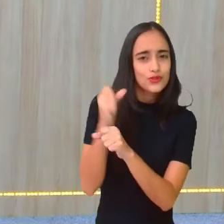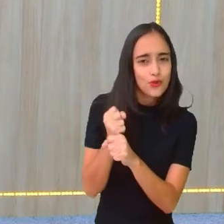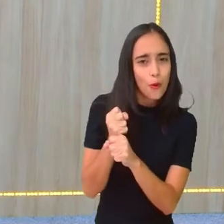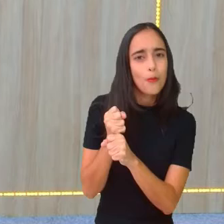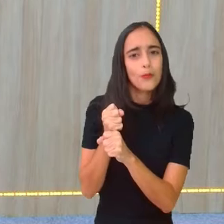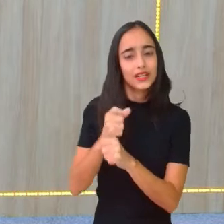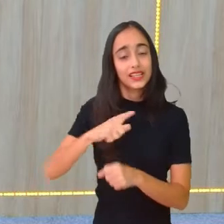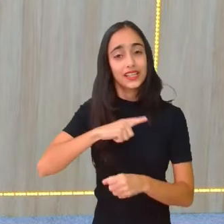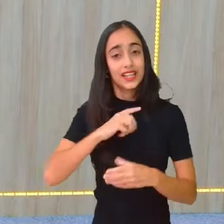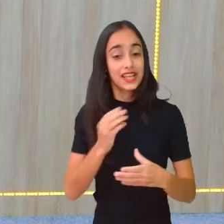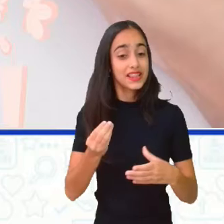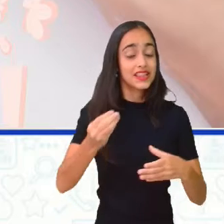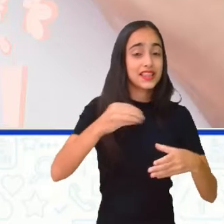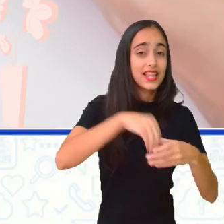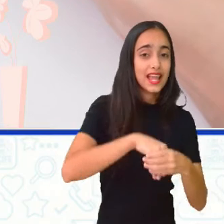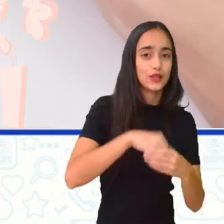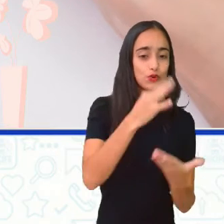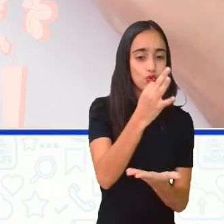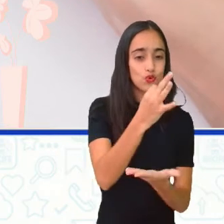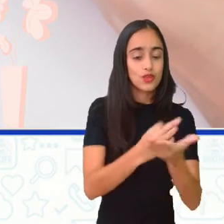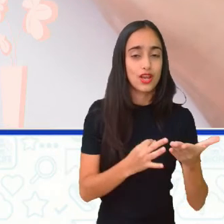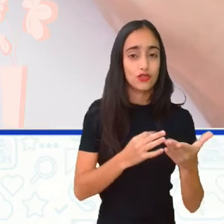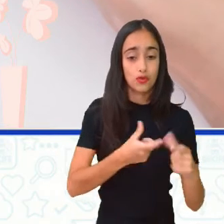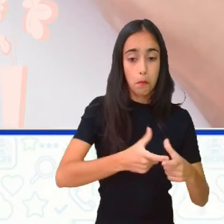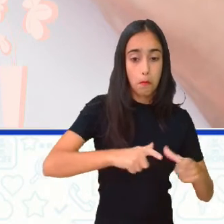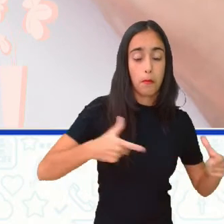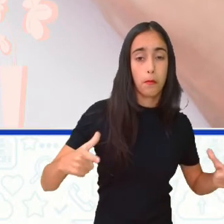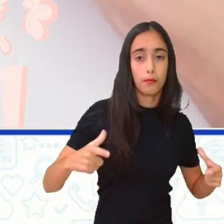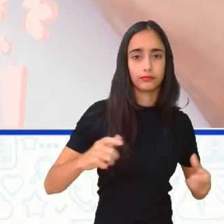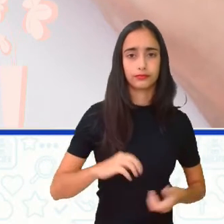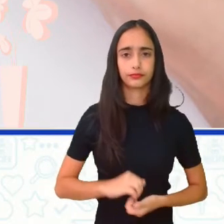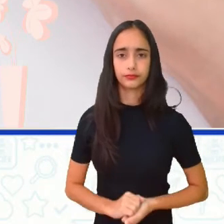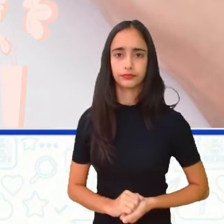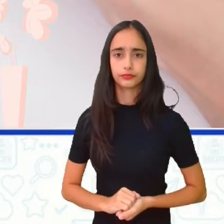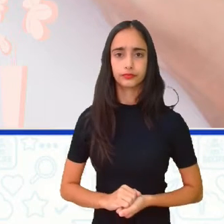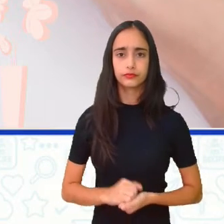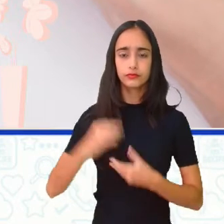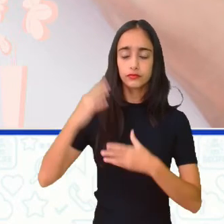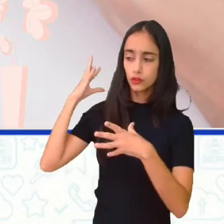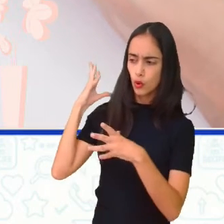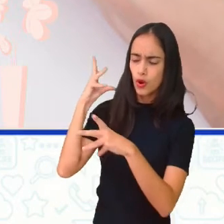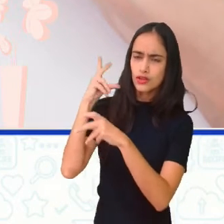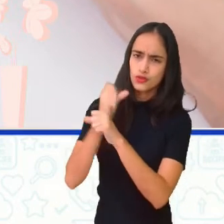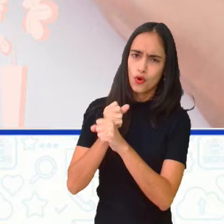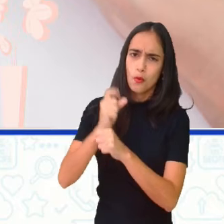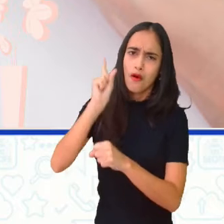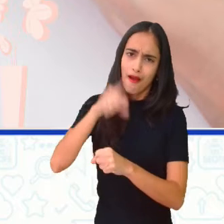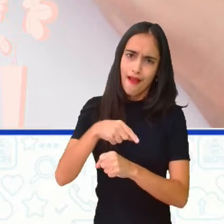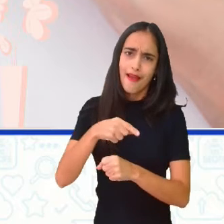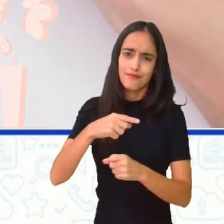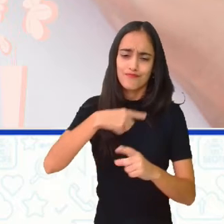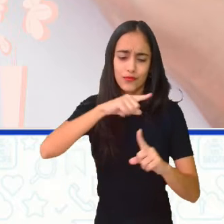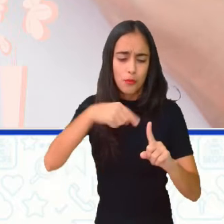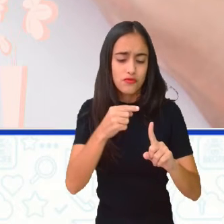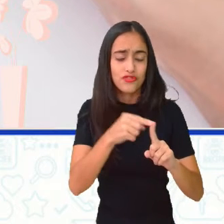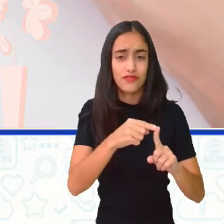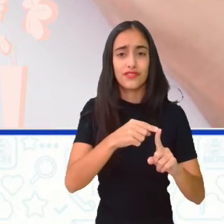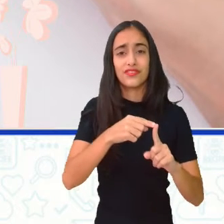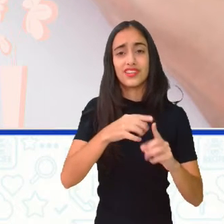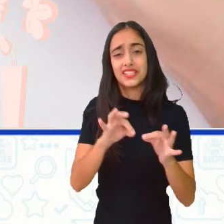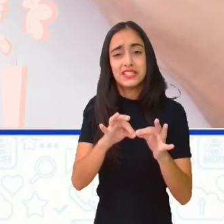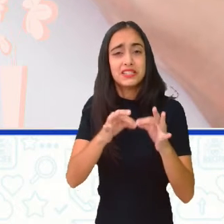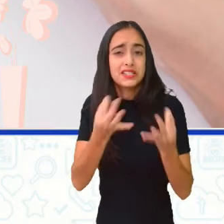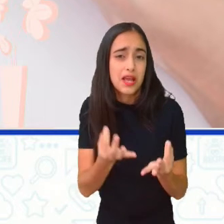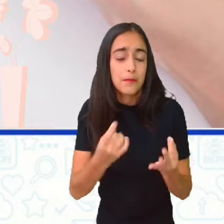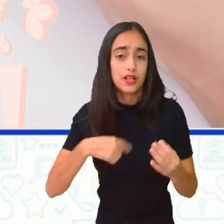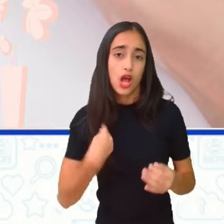principal. Tá? Os resumos, minha gente, eles existem para simplificar os nossos estudos e também para otimizar,